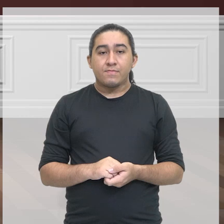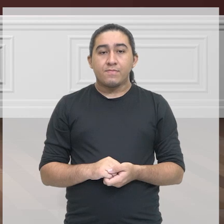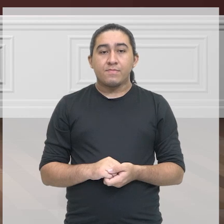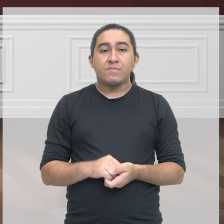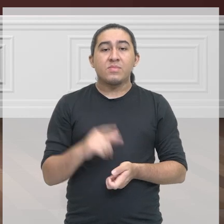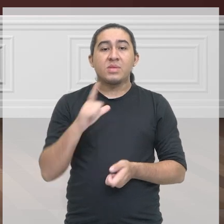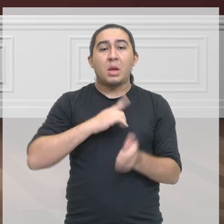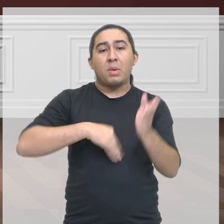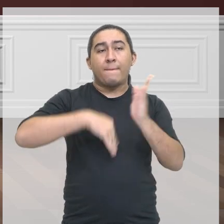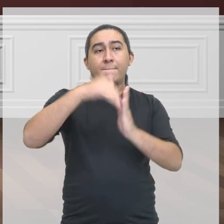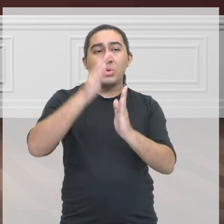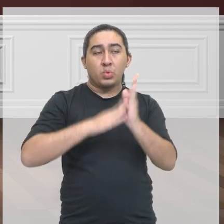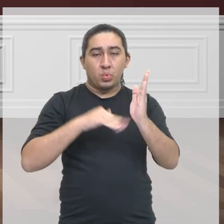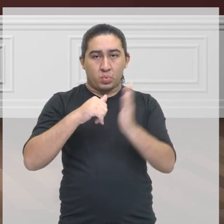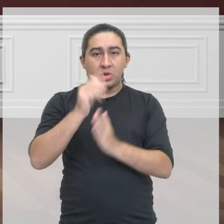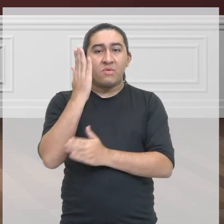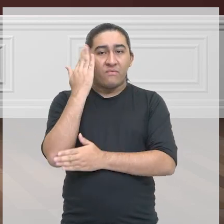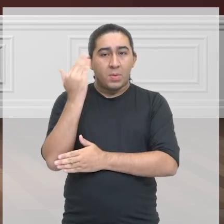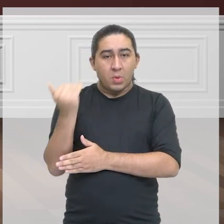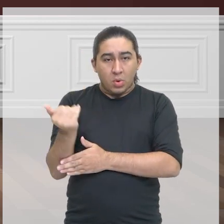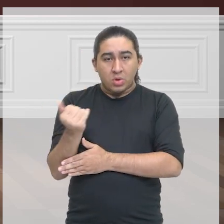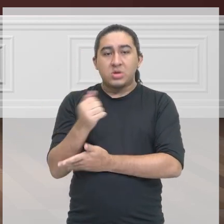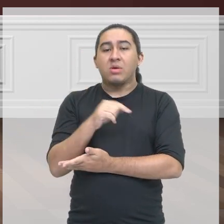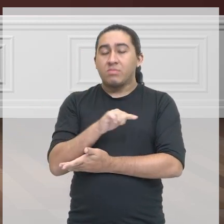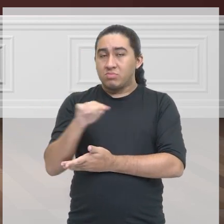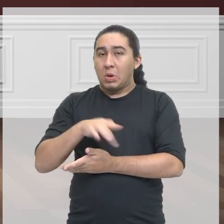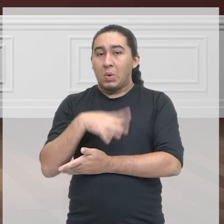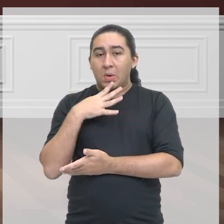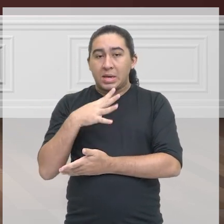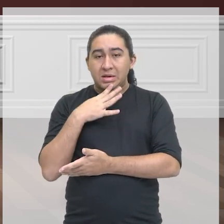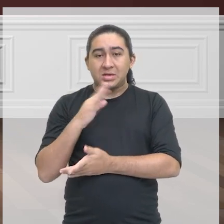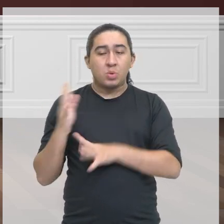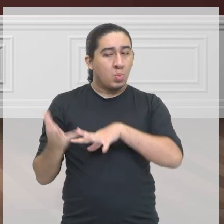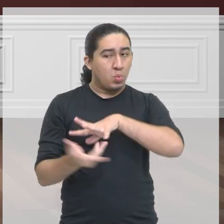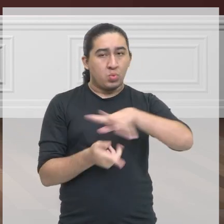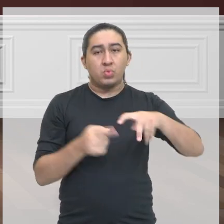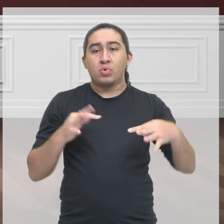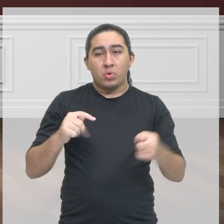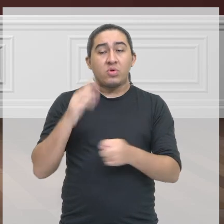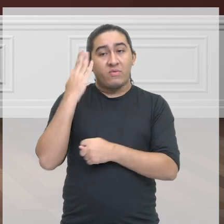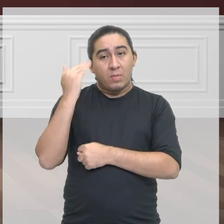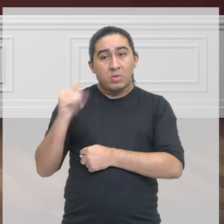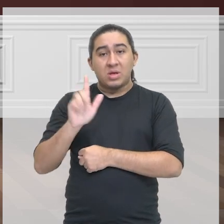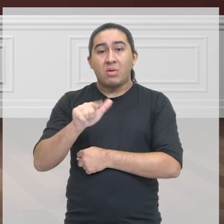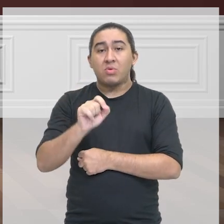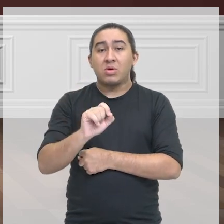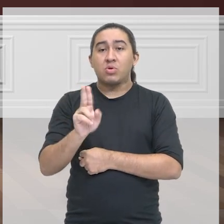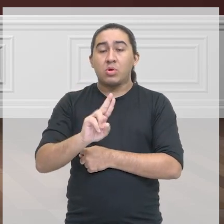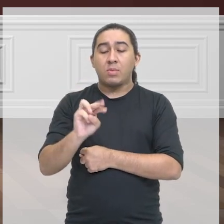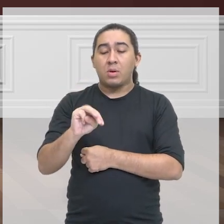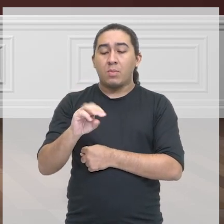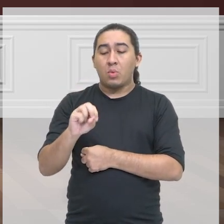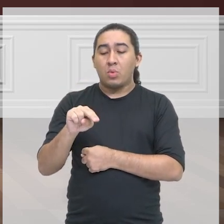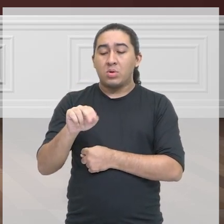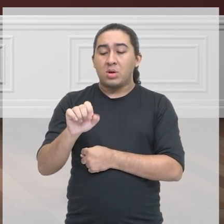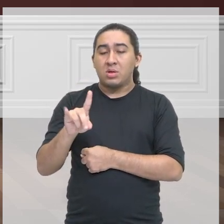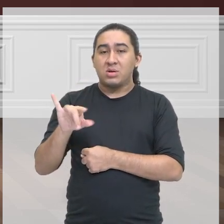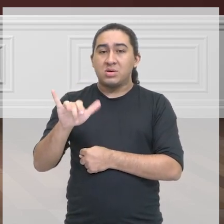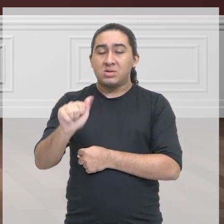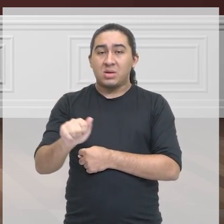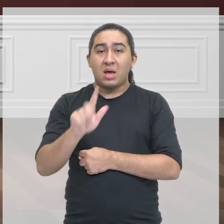obra de arte muito conhecida, uma das obras mais conhecidas no mundo inteiro, que é Mona Lisa, que foi pintada